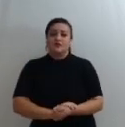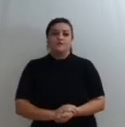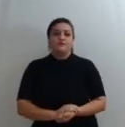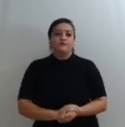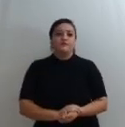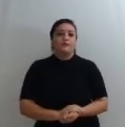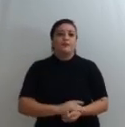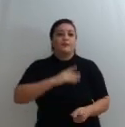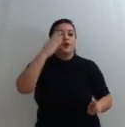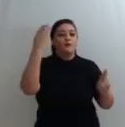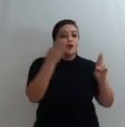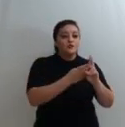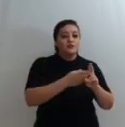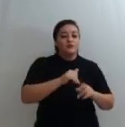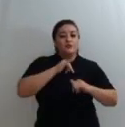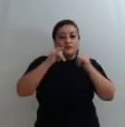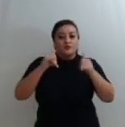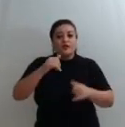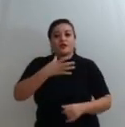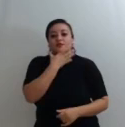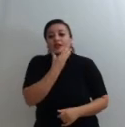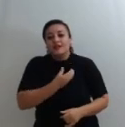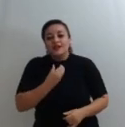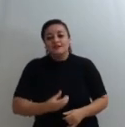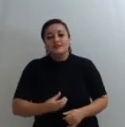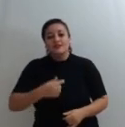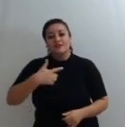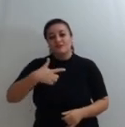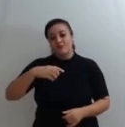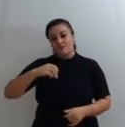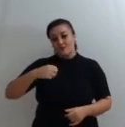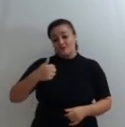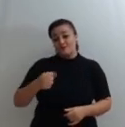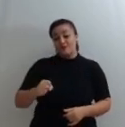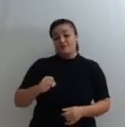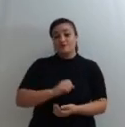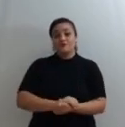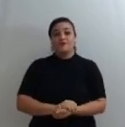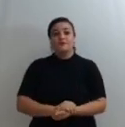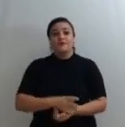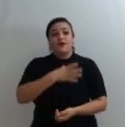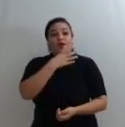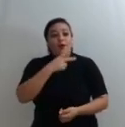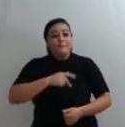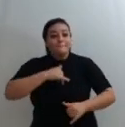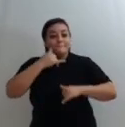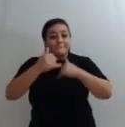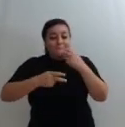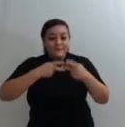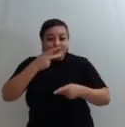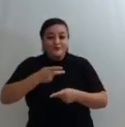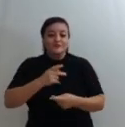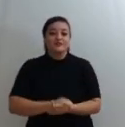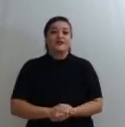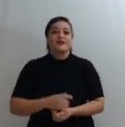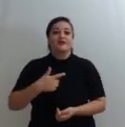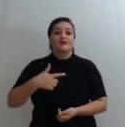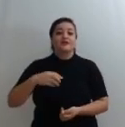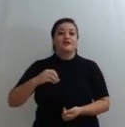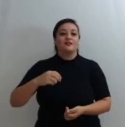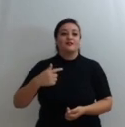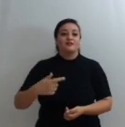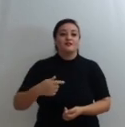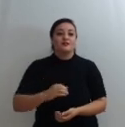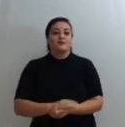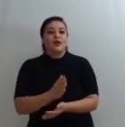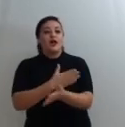em dezembro de 2018. Pronunciado, então, em 2018, dezembro, até a data de hoje, o